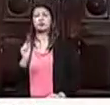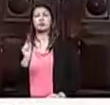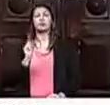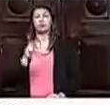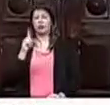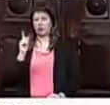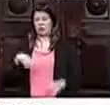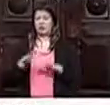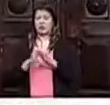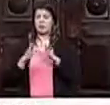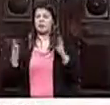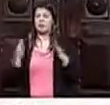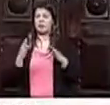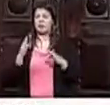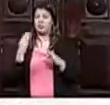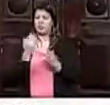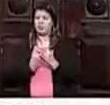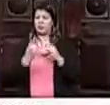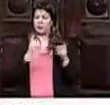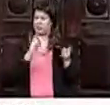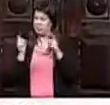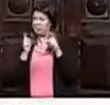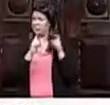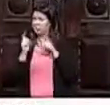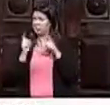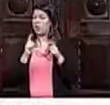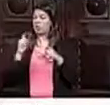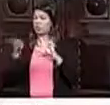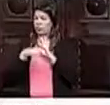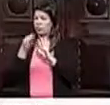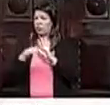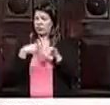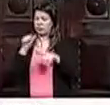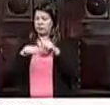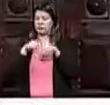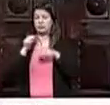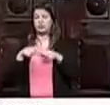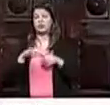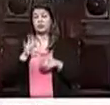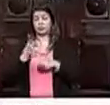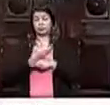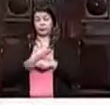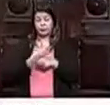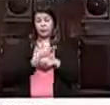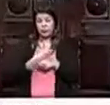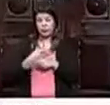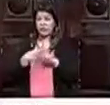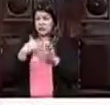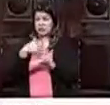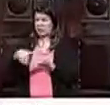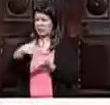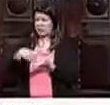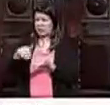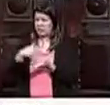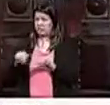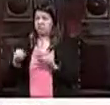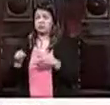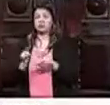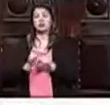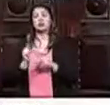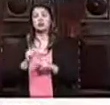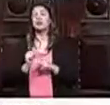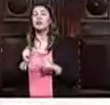fosse aberto um processo de debate para corrigir. Nós temos procurado, tivemos na Secretaria de Urbanismo,